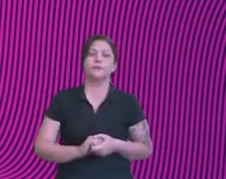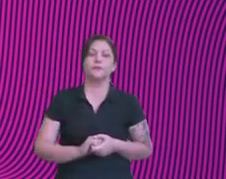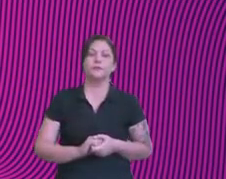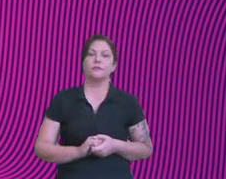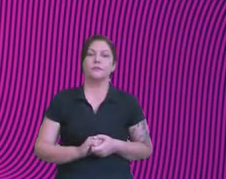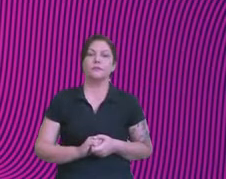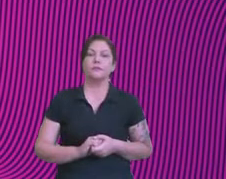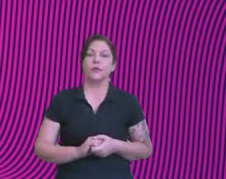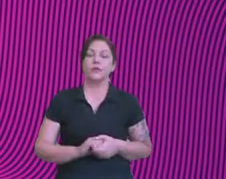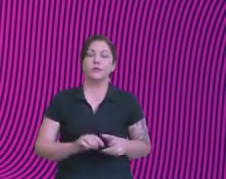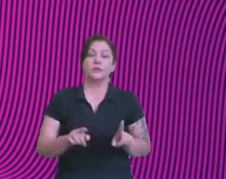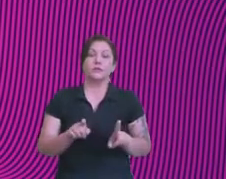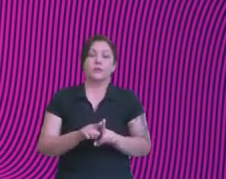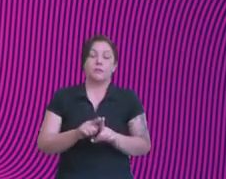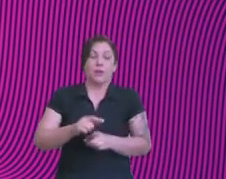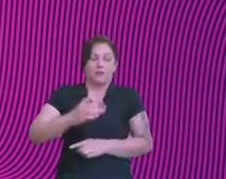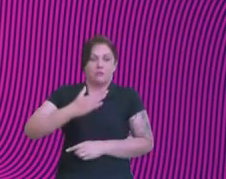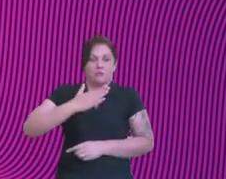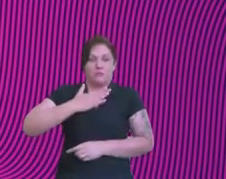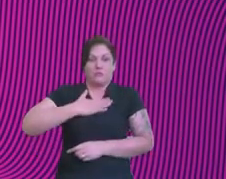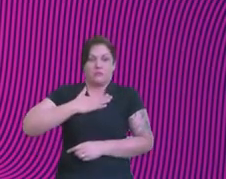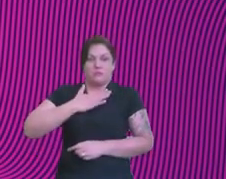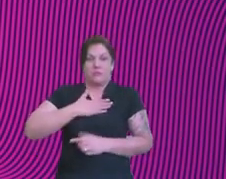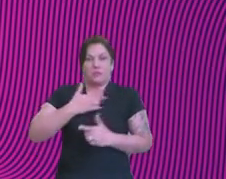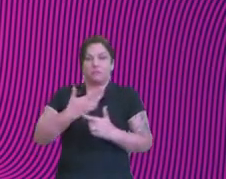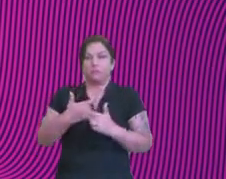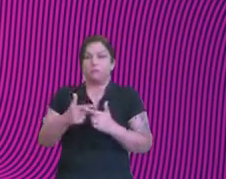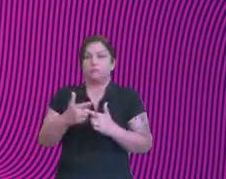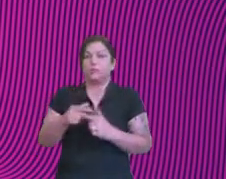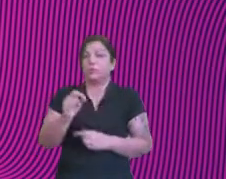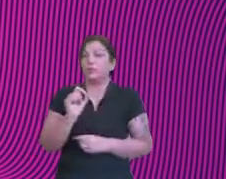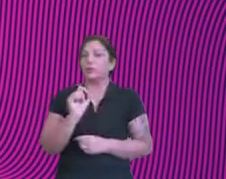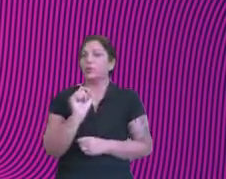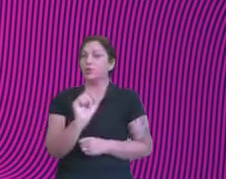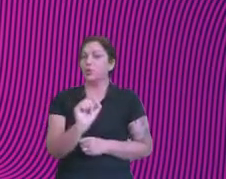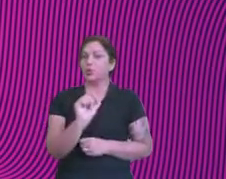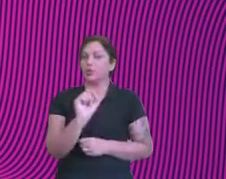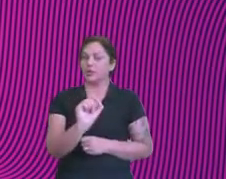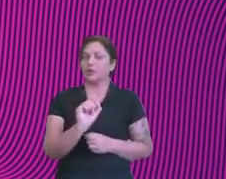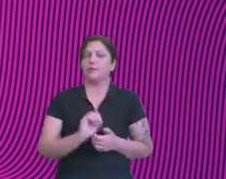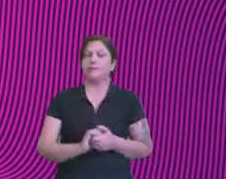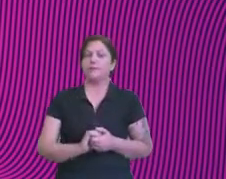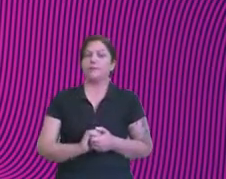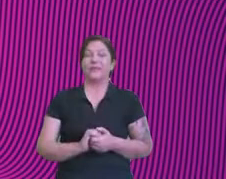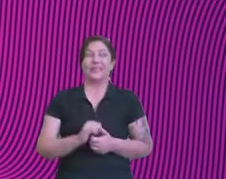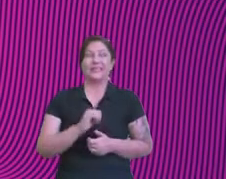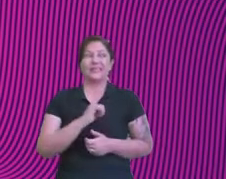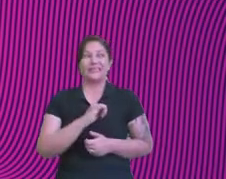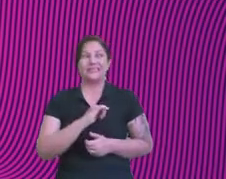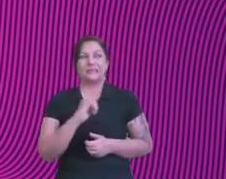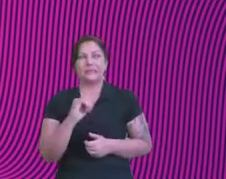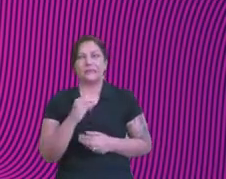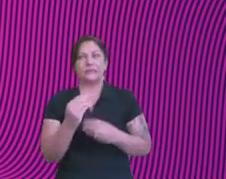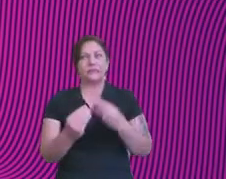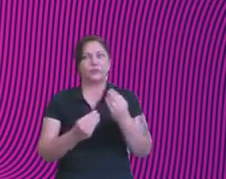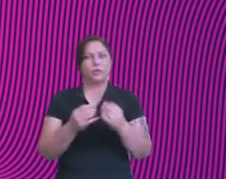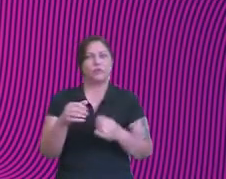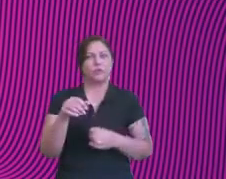Então, a minha única questão, nesse caso, observando, é se o número de ciclos de quimioterapia